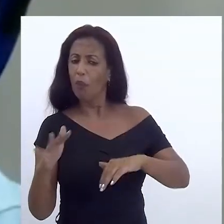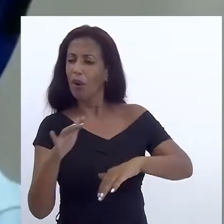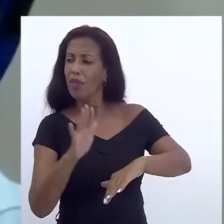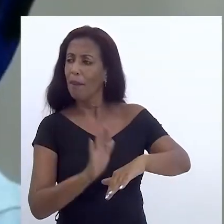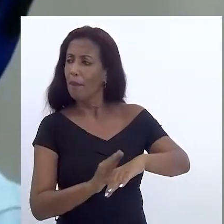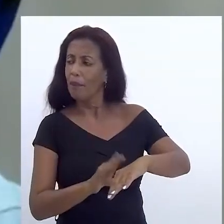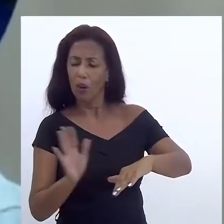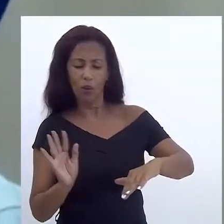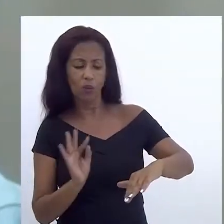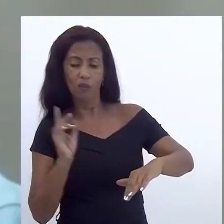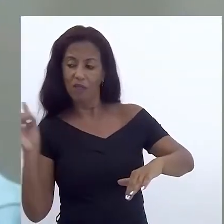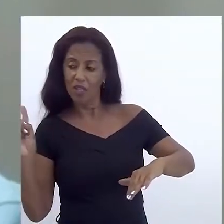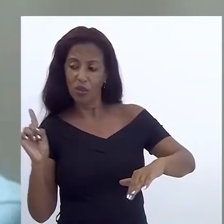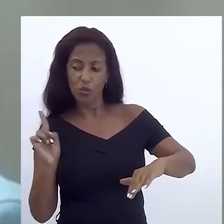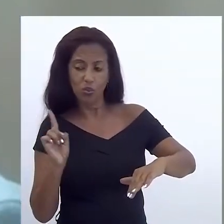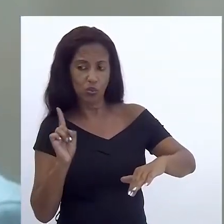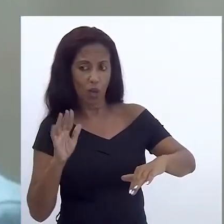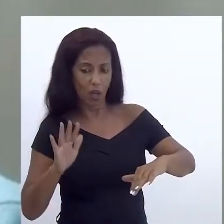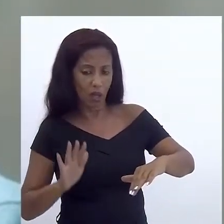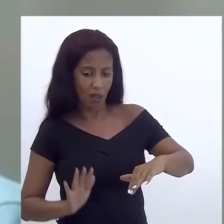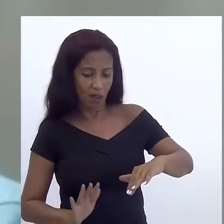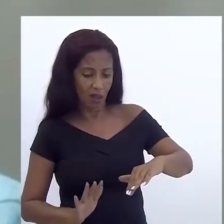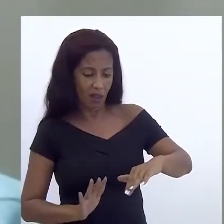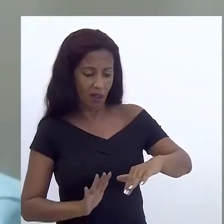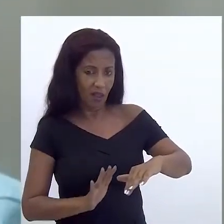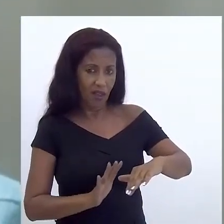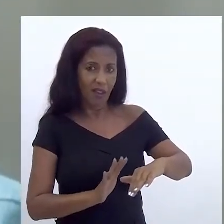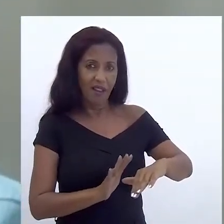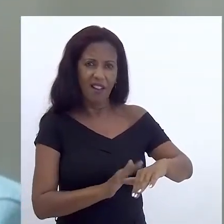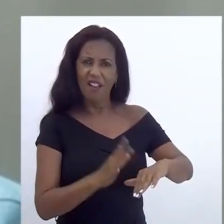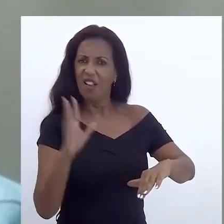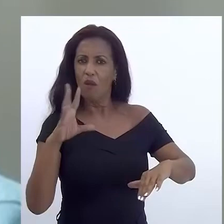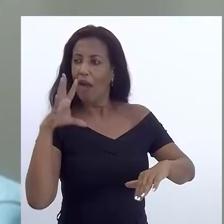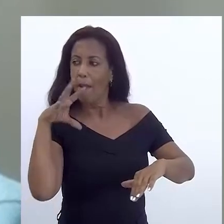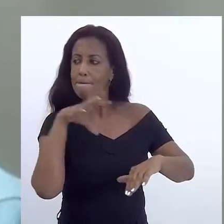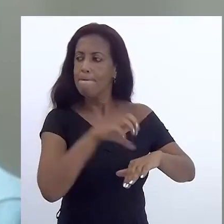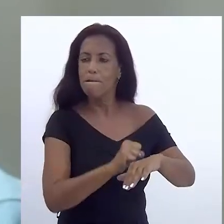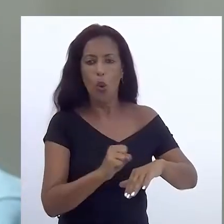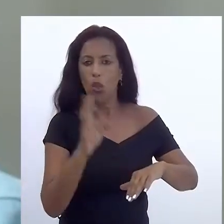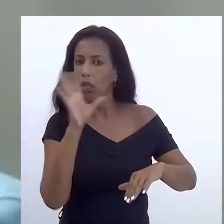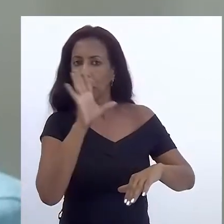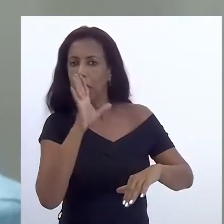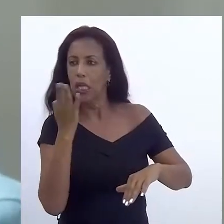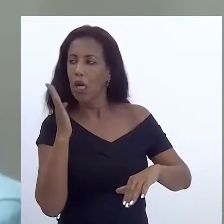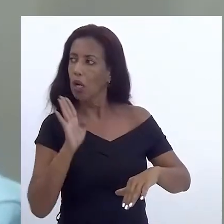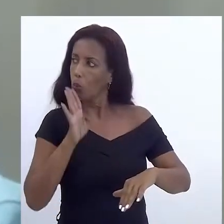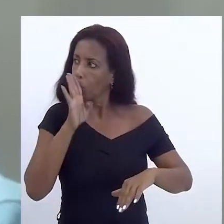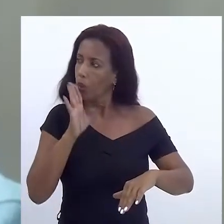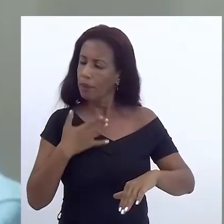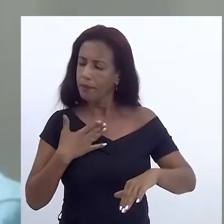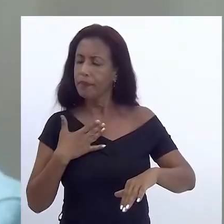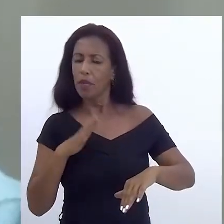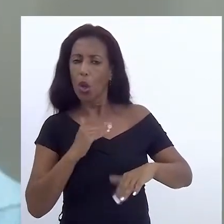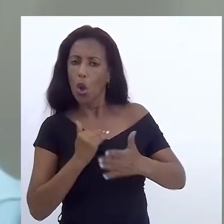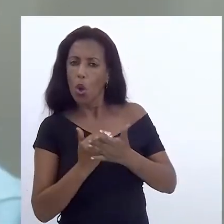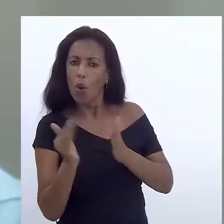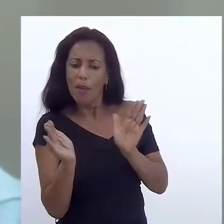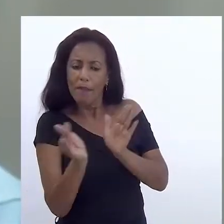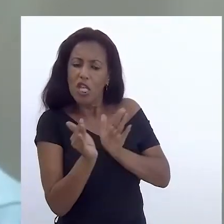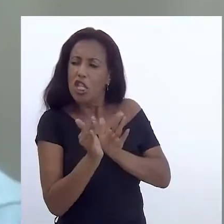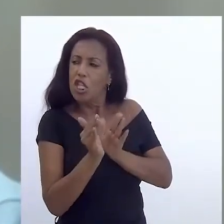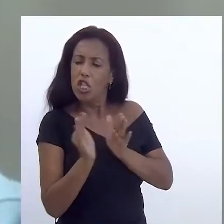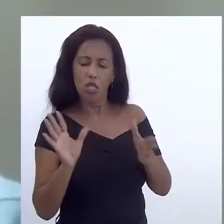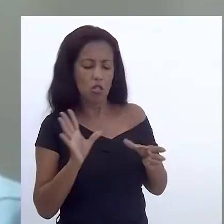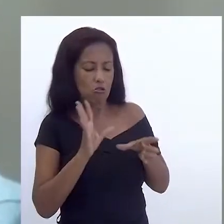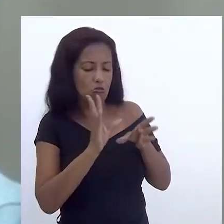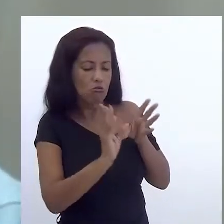mão abaixada, ele não vai te morder, não vai reagir, é muito manso. Veja só, começa com esse pequenininho aqui. Aí temos vídeos da